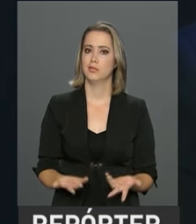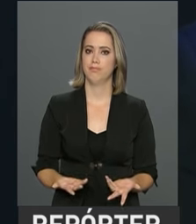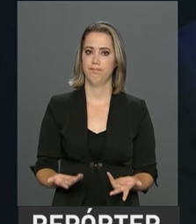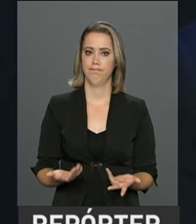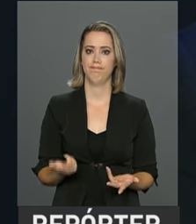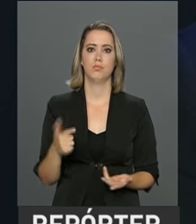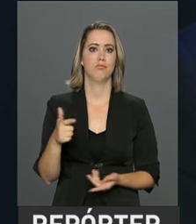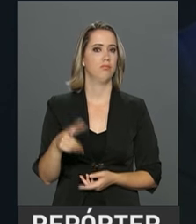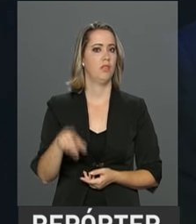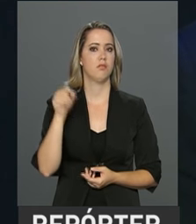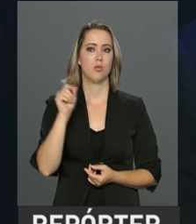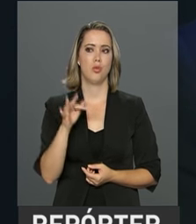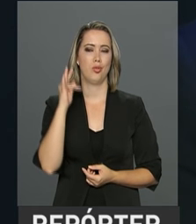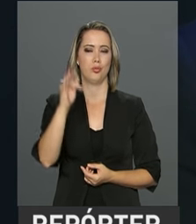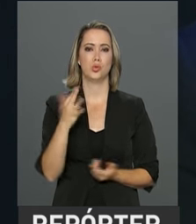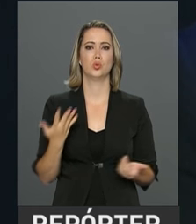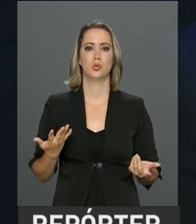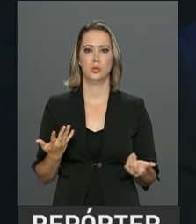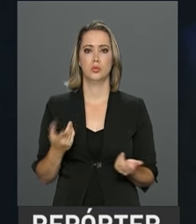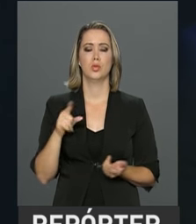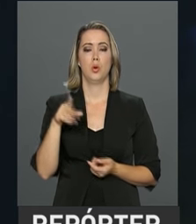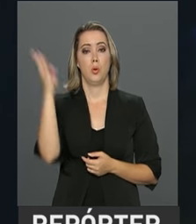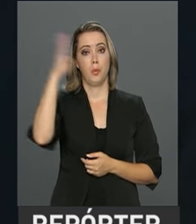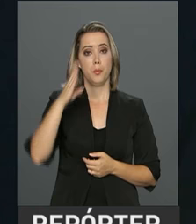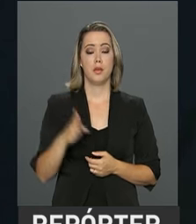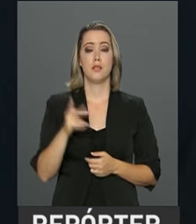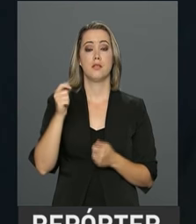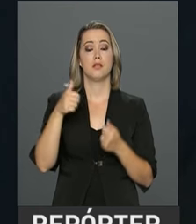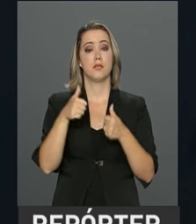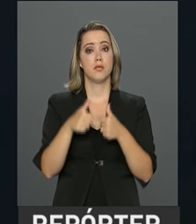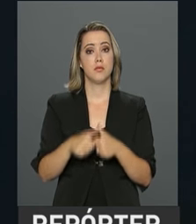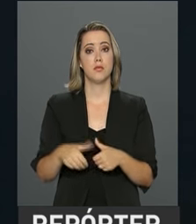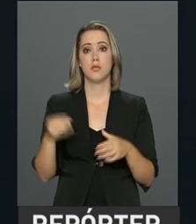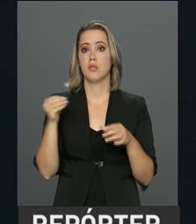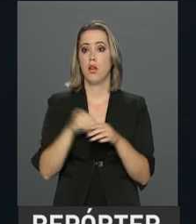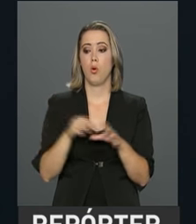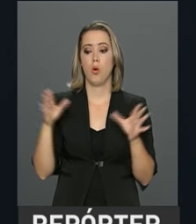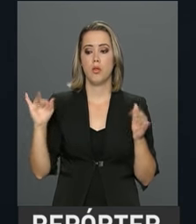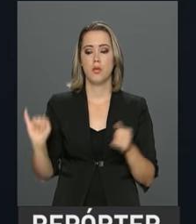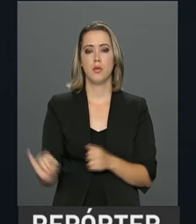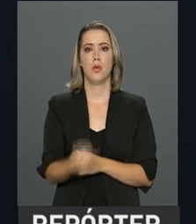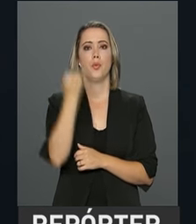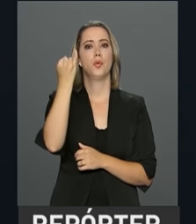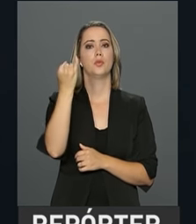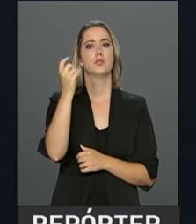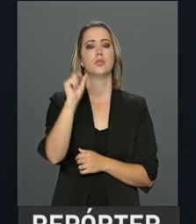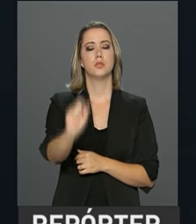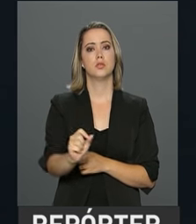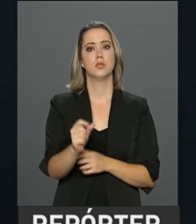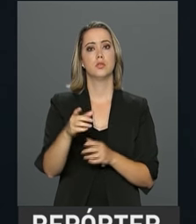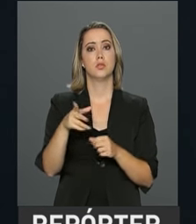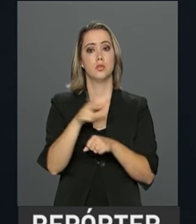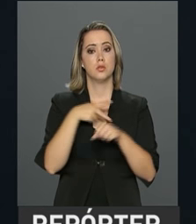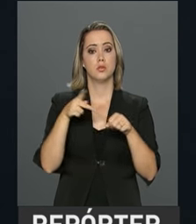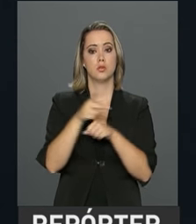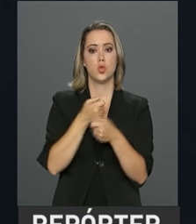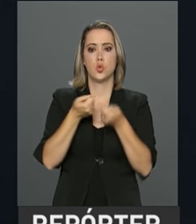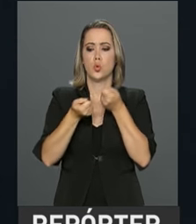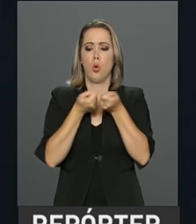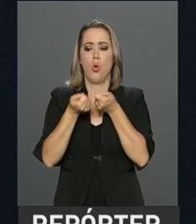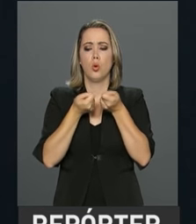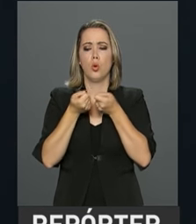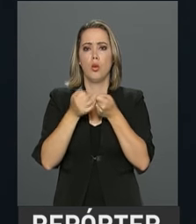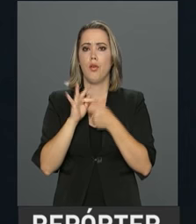Não tenham dúvidas de que o Brasil está tendo uma oportunidade ímpar enquanto nação de controlar o